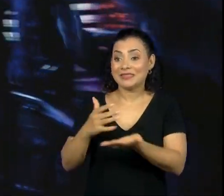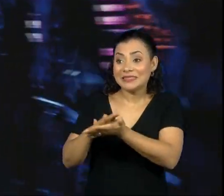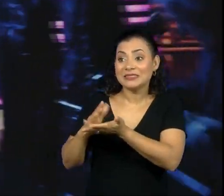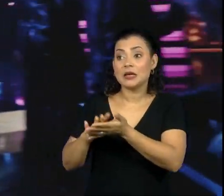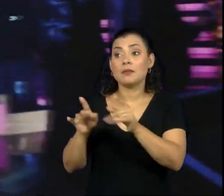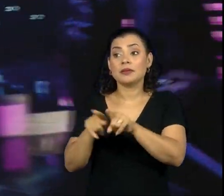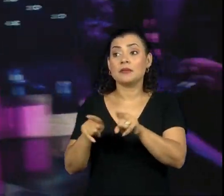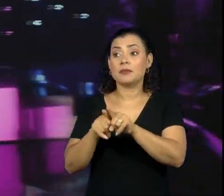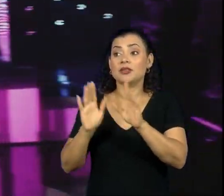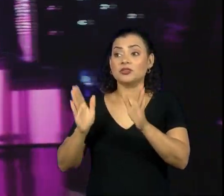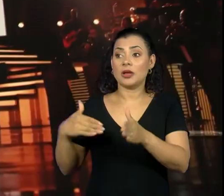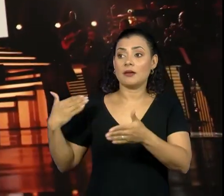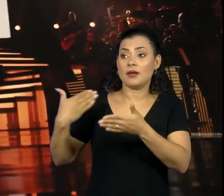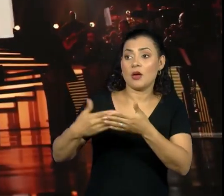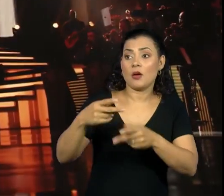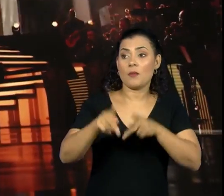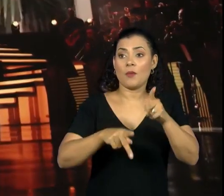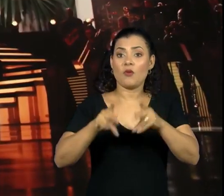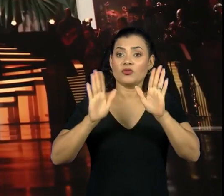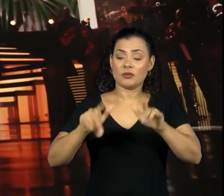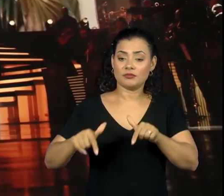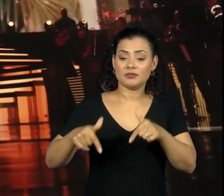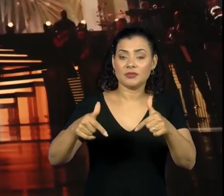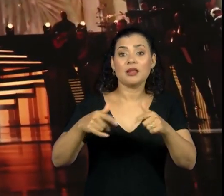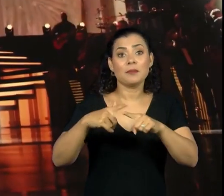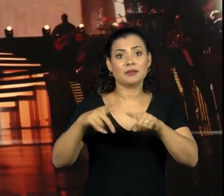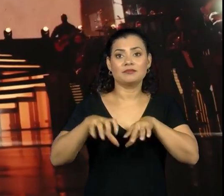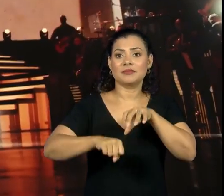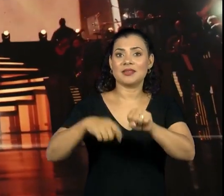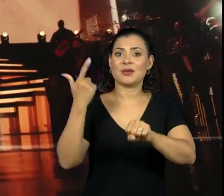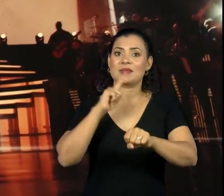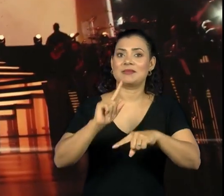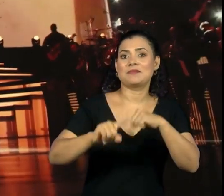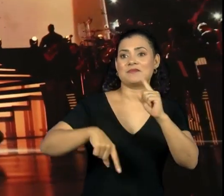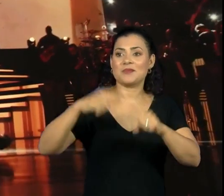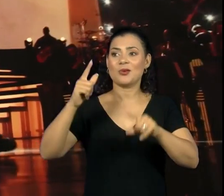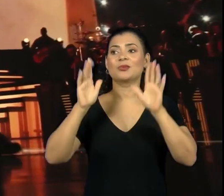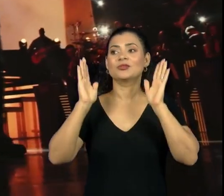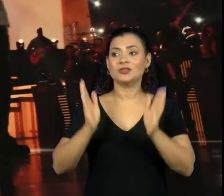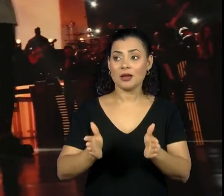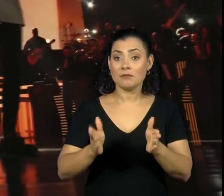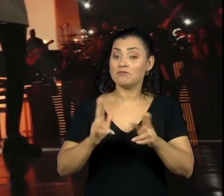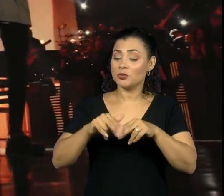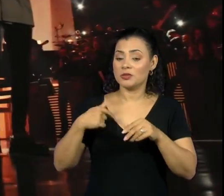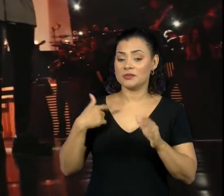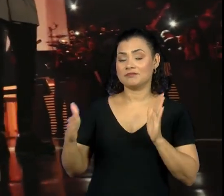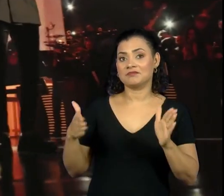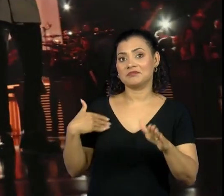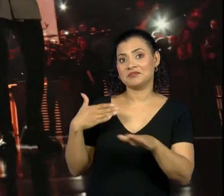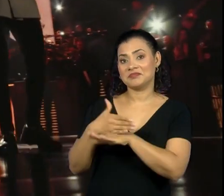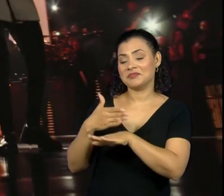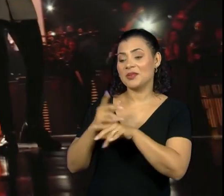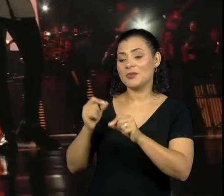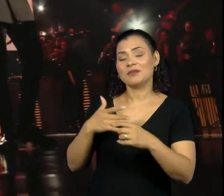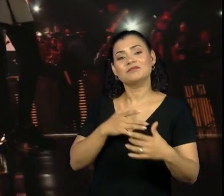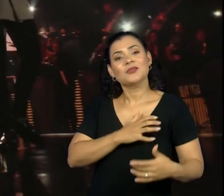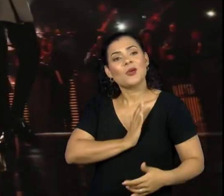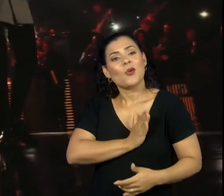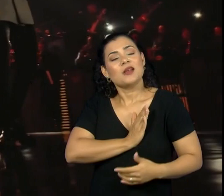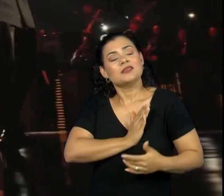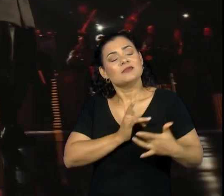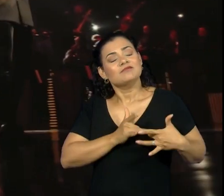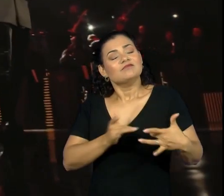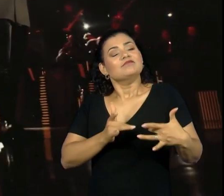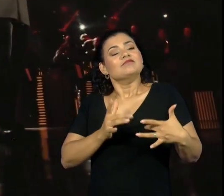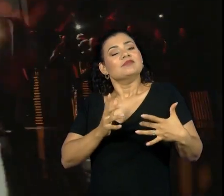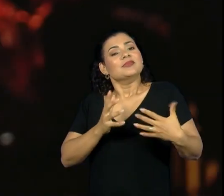como tudo que o nosso povo faz, ainda conquista espaços. Acho que eu tenho que estar envolvido sempre de coração